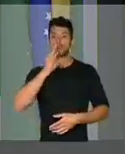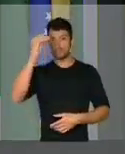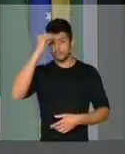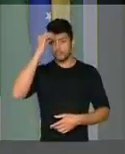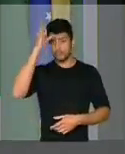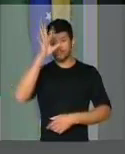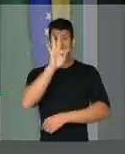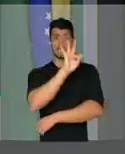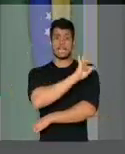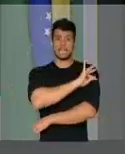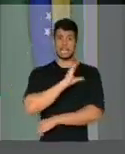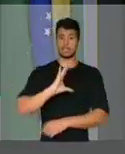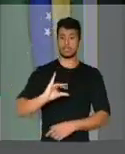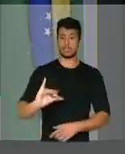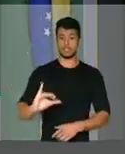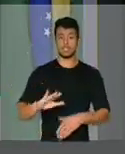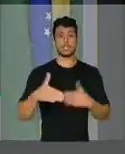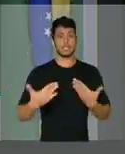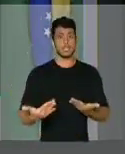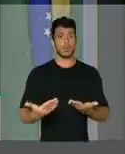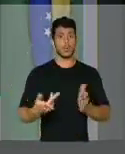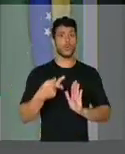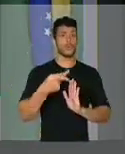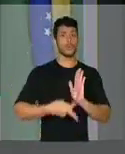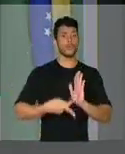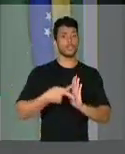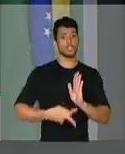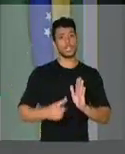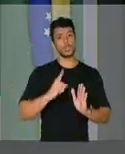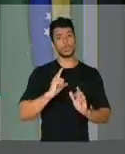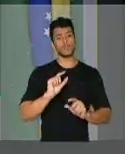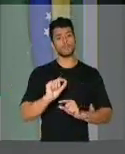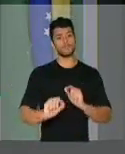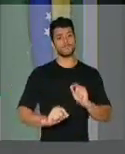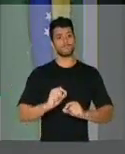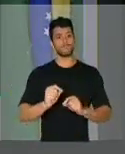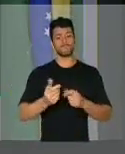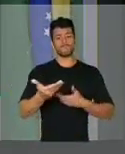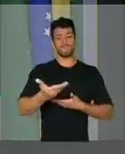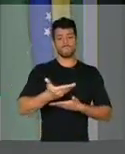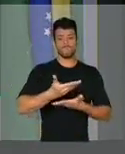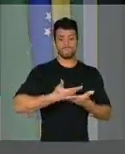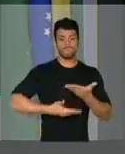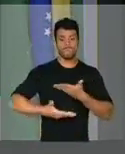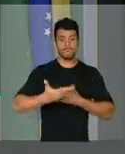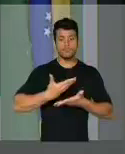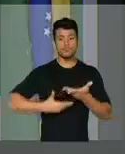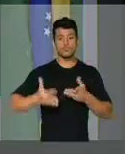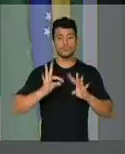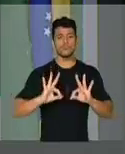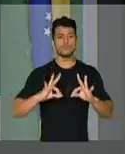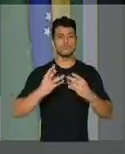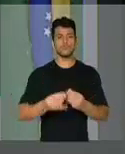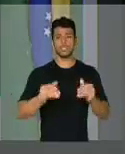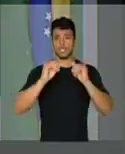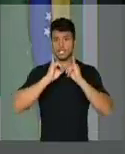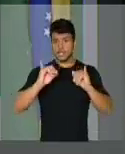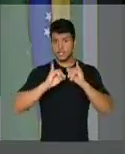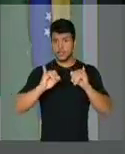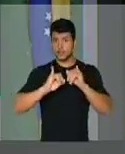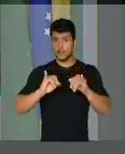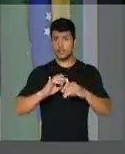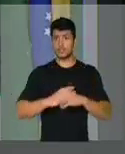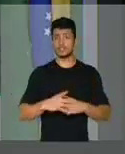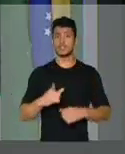científicos. O projeto, na verdade, vai trazer o compartilhamento de todas as informações.